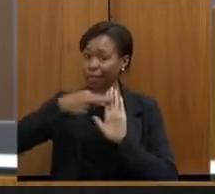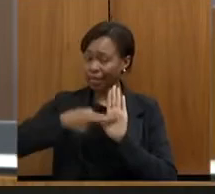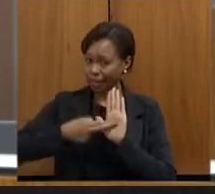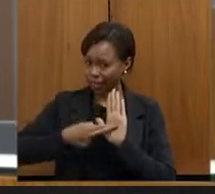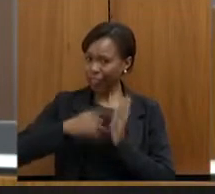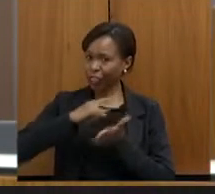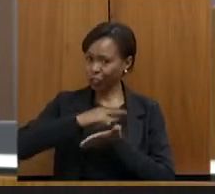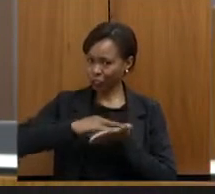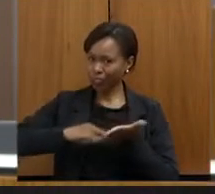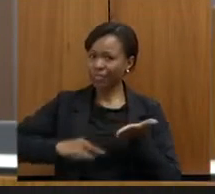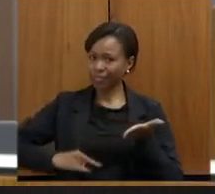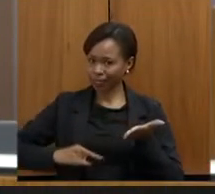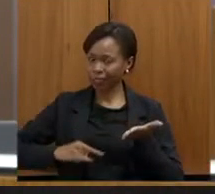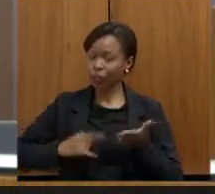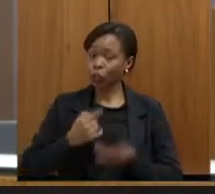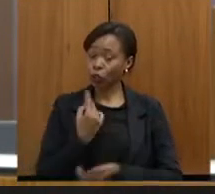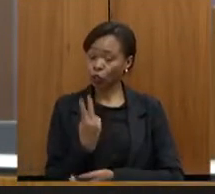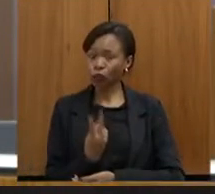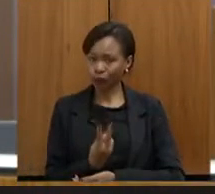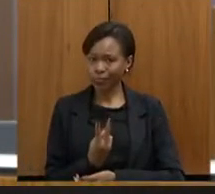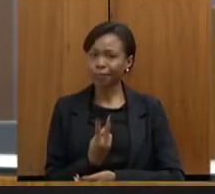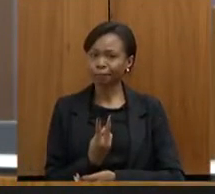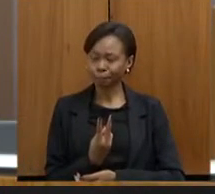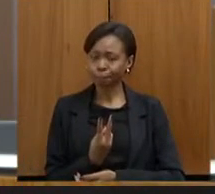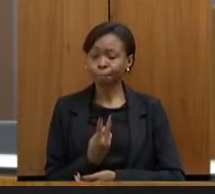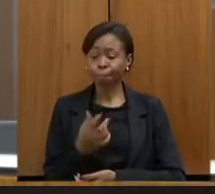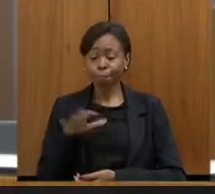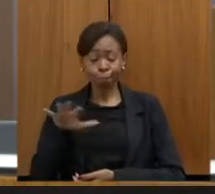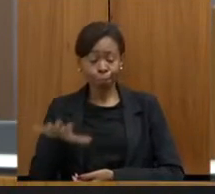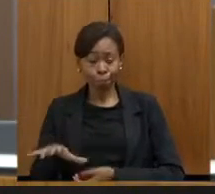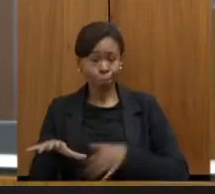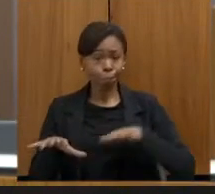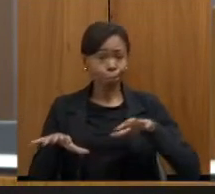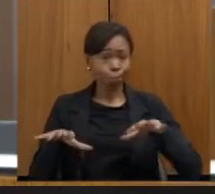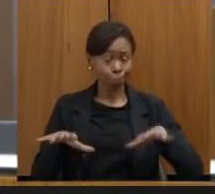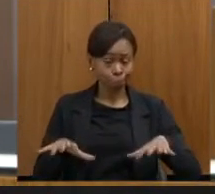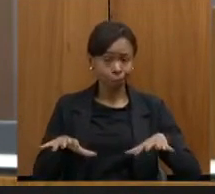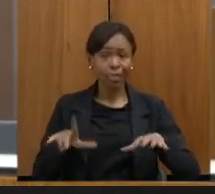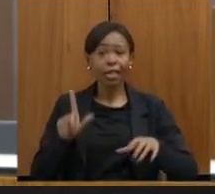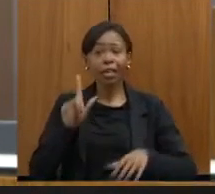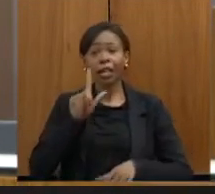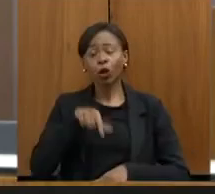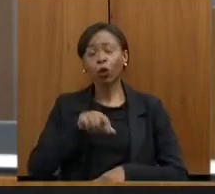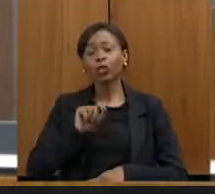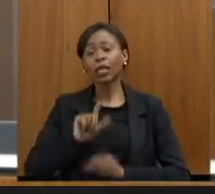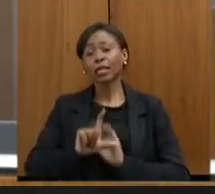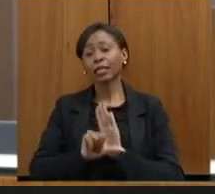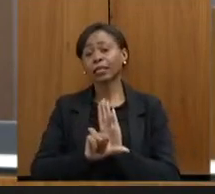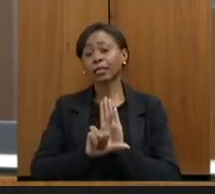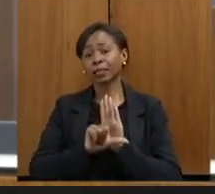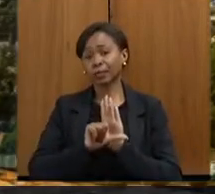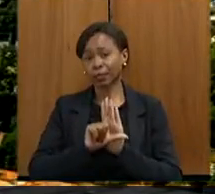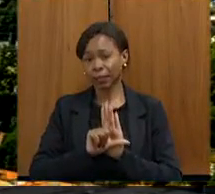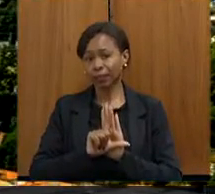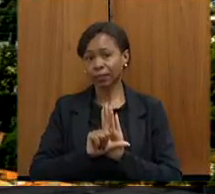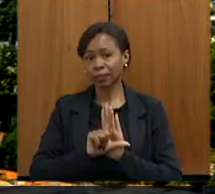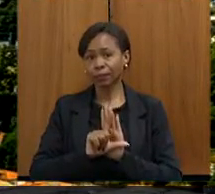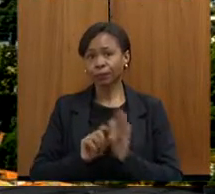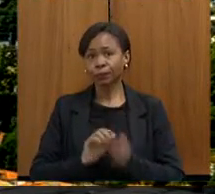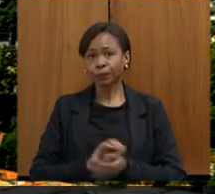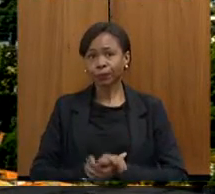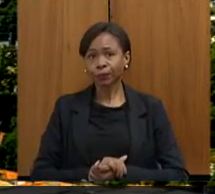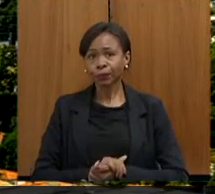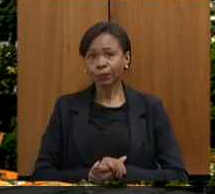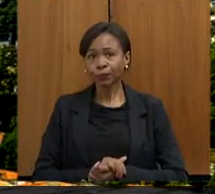Nós temos duas modalidades de reúbe que são conceituadas pela lei pelo parâmetro do valor,